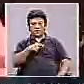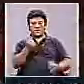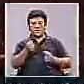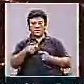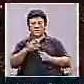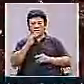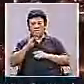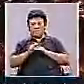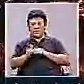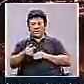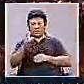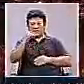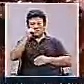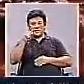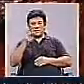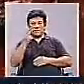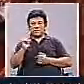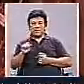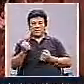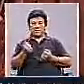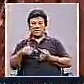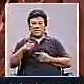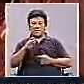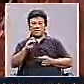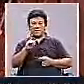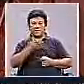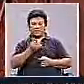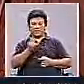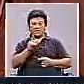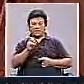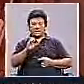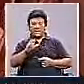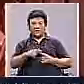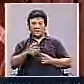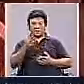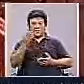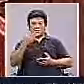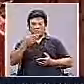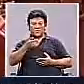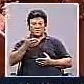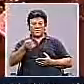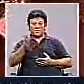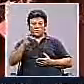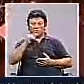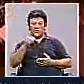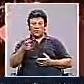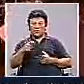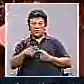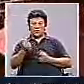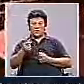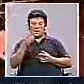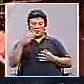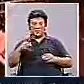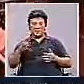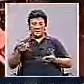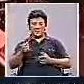blindado, que, no fundo, Salazar usou toda a sua vida, o Cadillac Flitwood, que usou de 47 em 1970, quando morreu, que é um carro ultra simples,